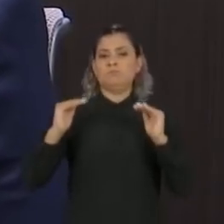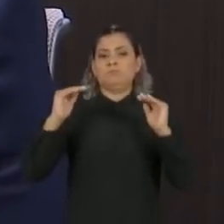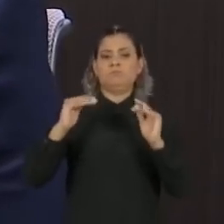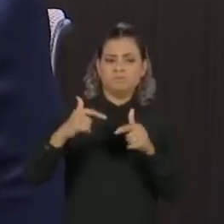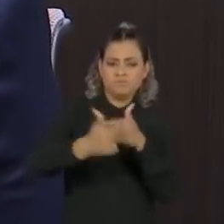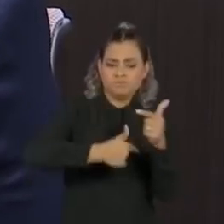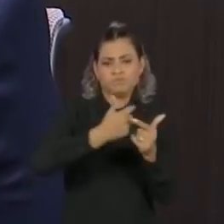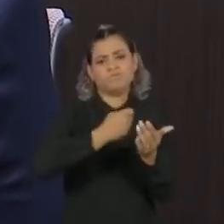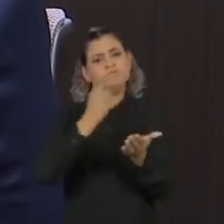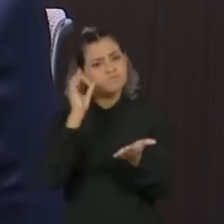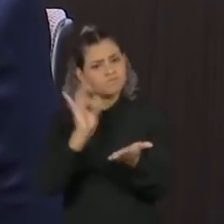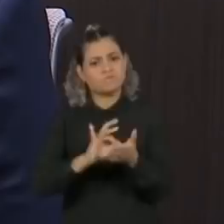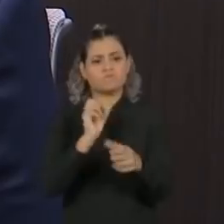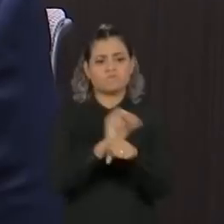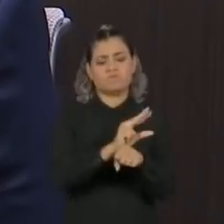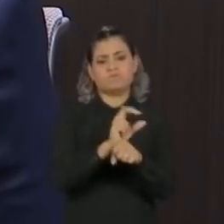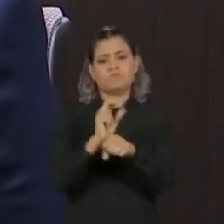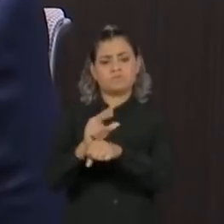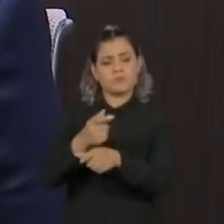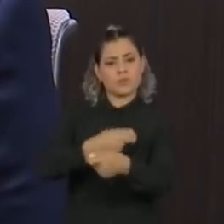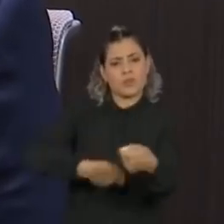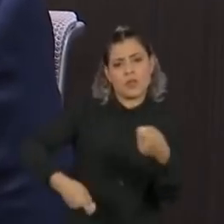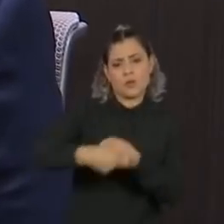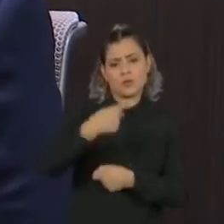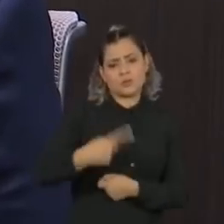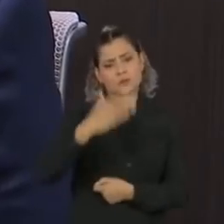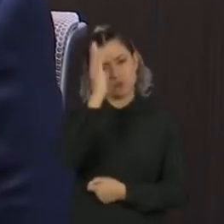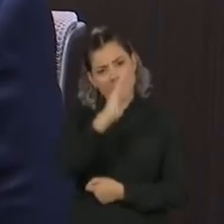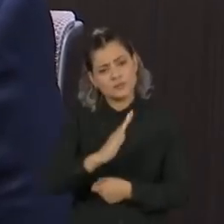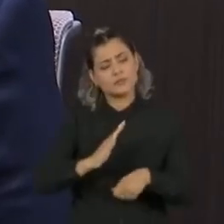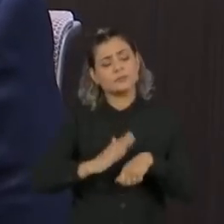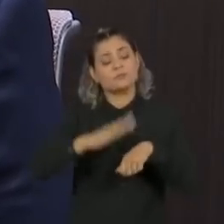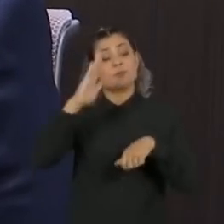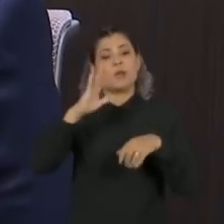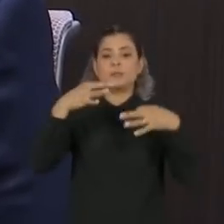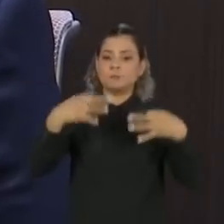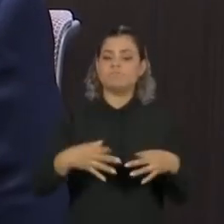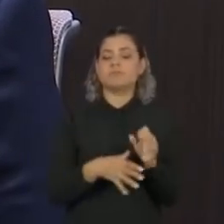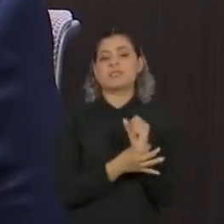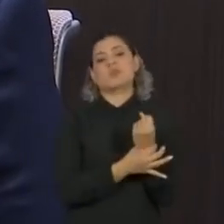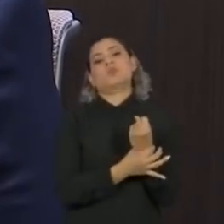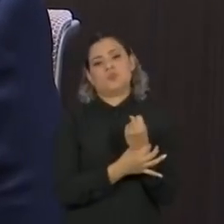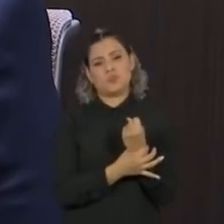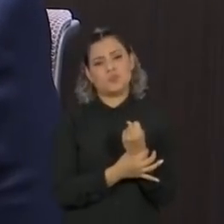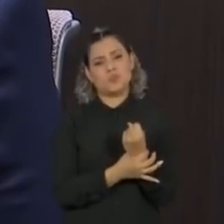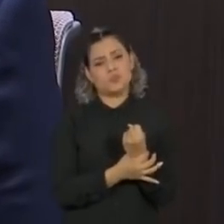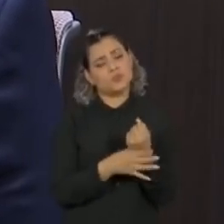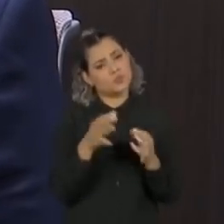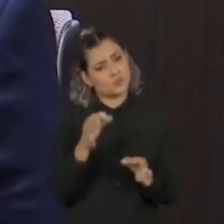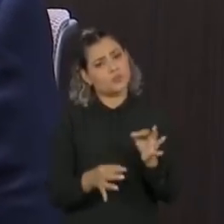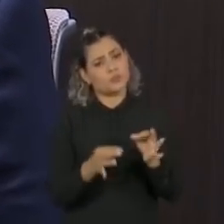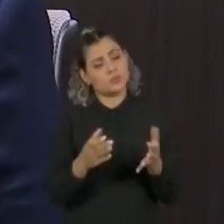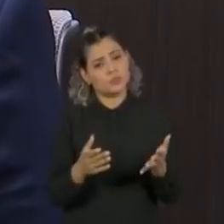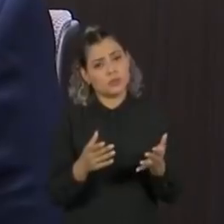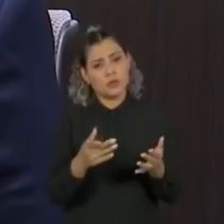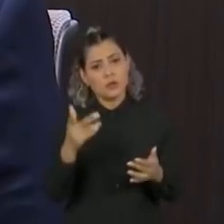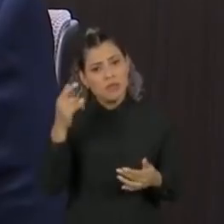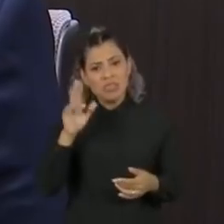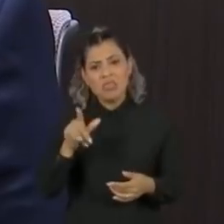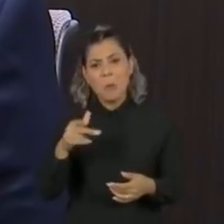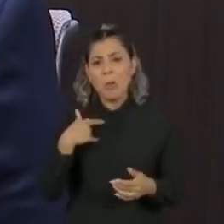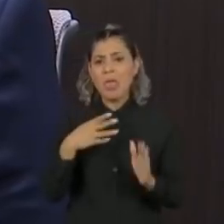para transformar o ambiente de negócios no Brasil também um pouco mais seguro, dar um pouco mais de segurança jurídica e não ficar